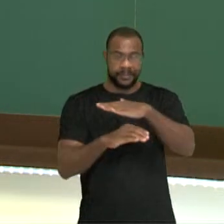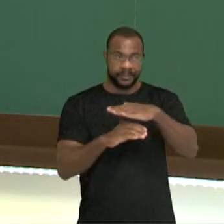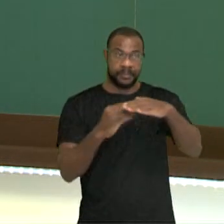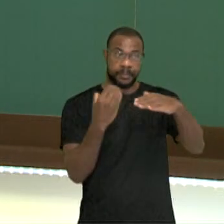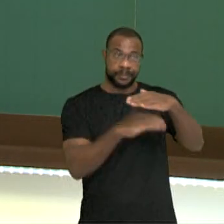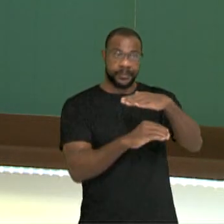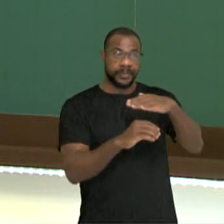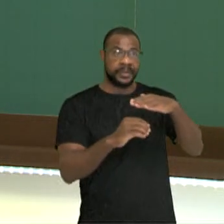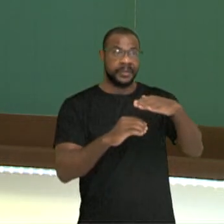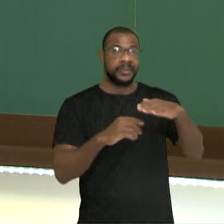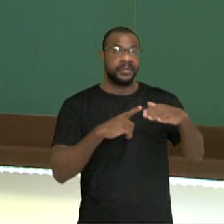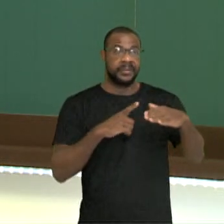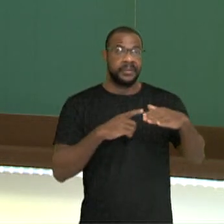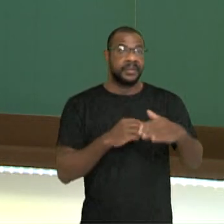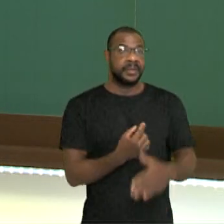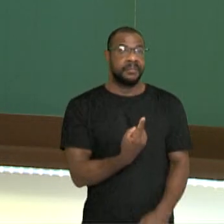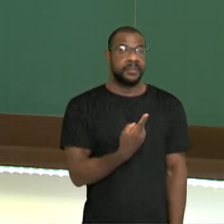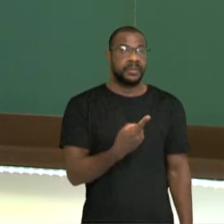para receber